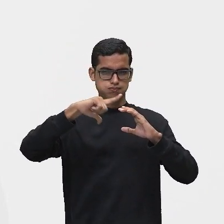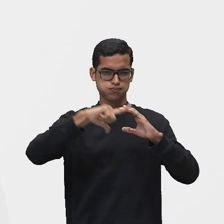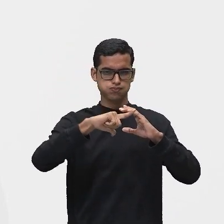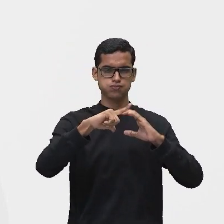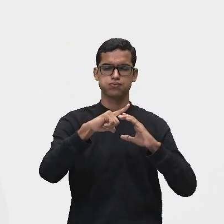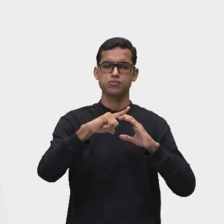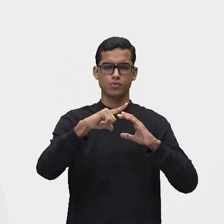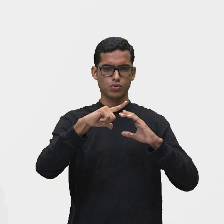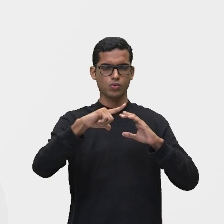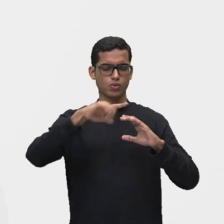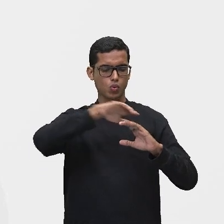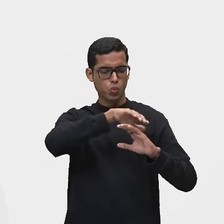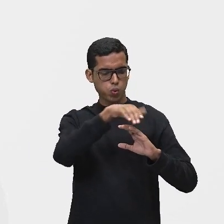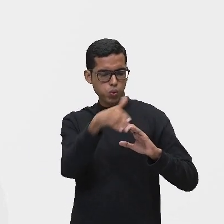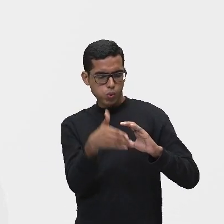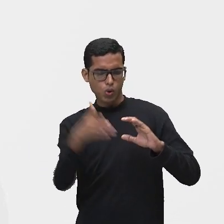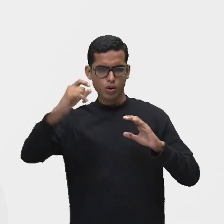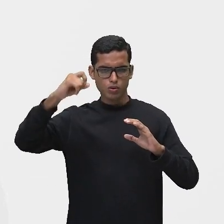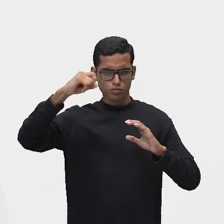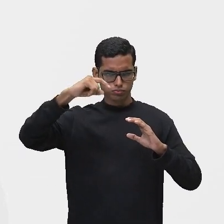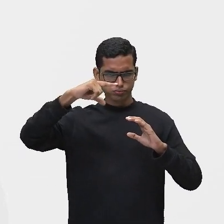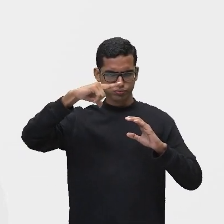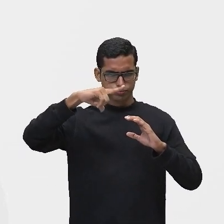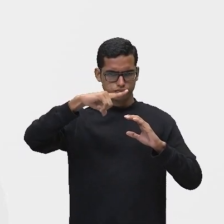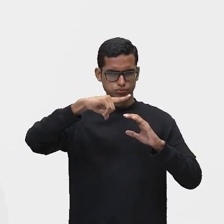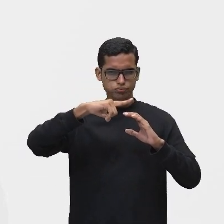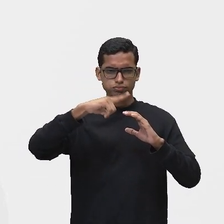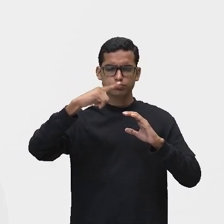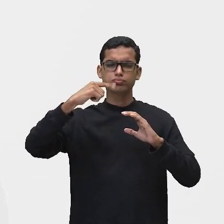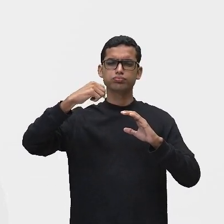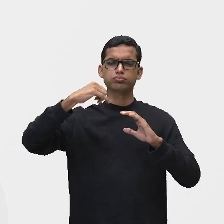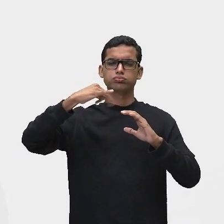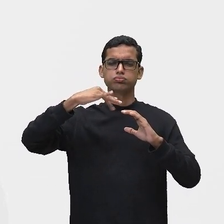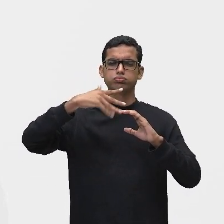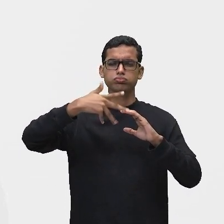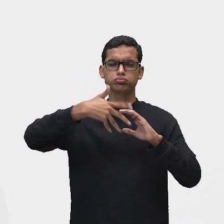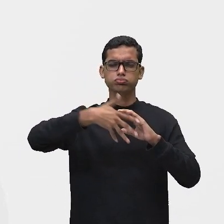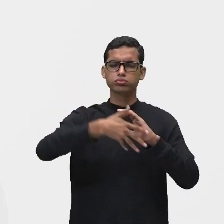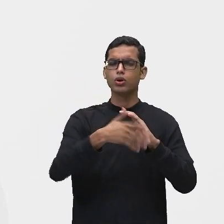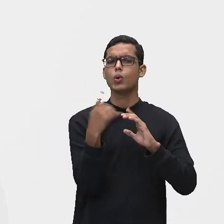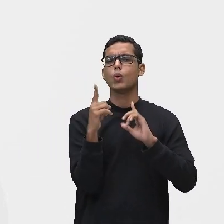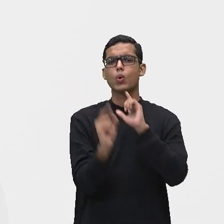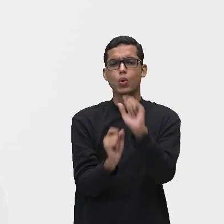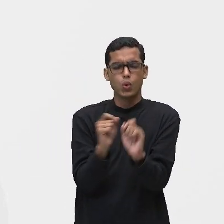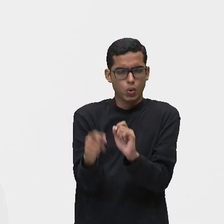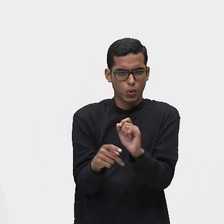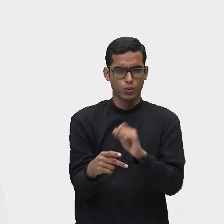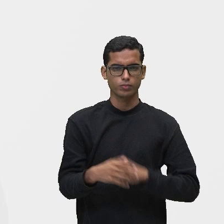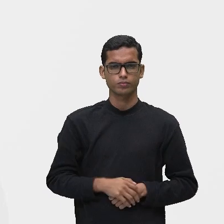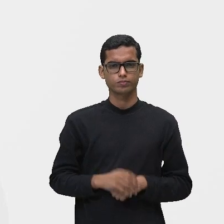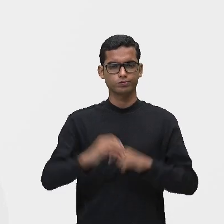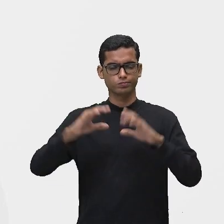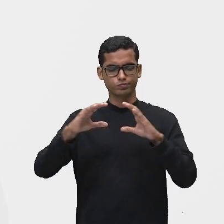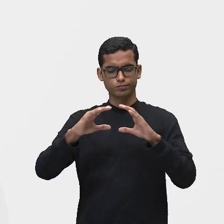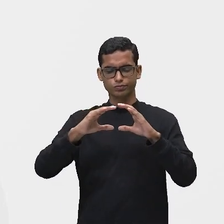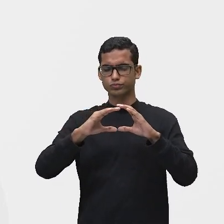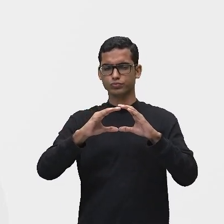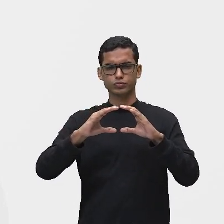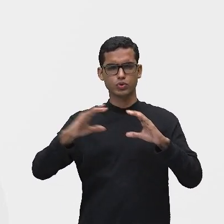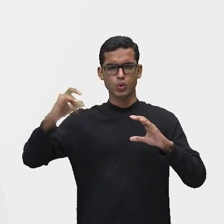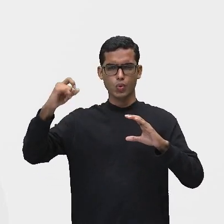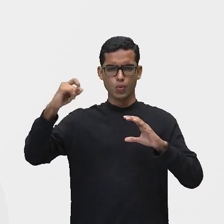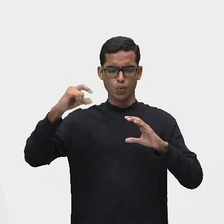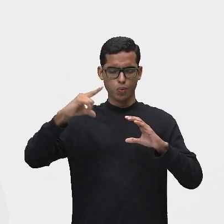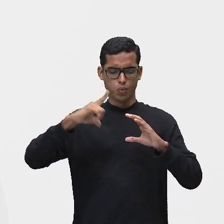do nosso planeta e o efeito estufa, ele vai o quê? Trabalhar